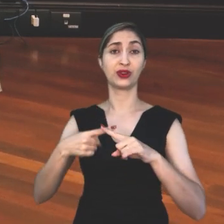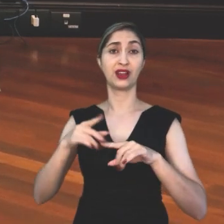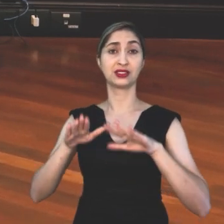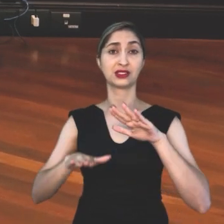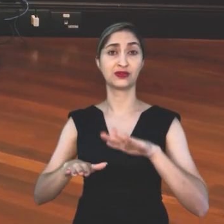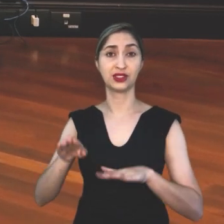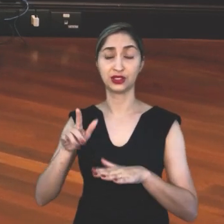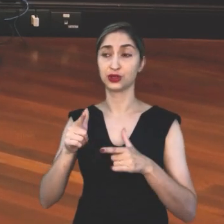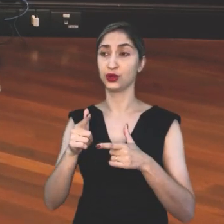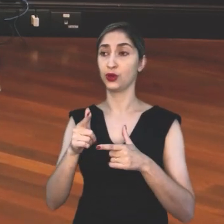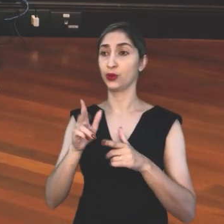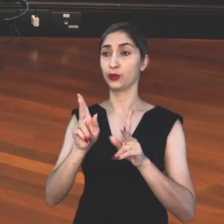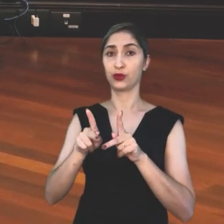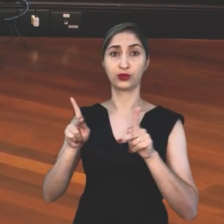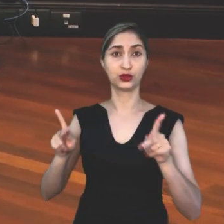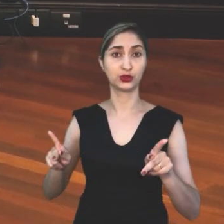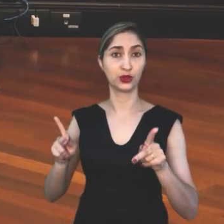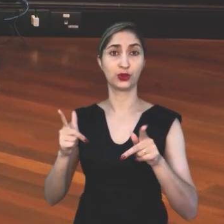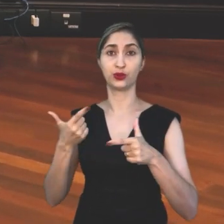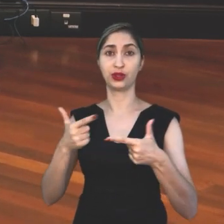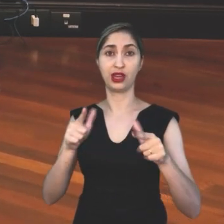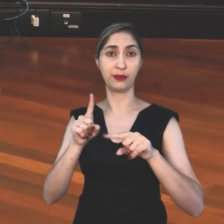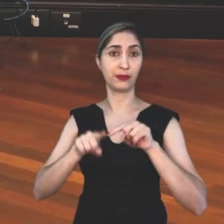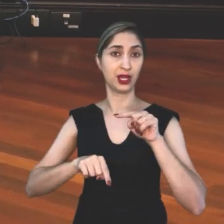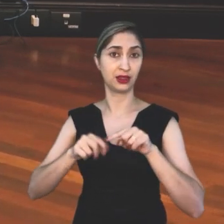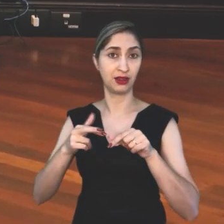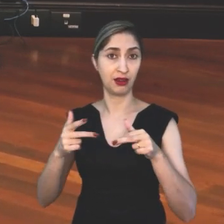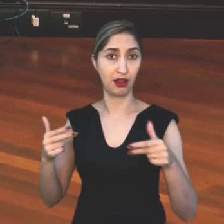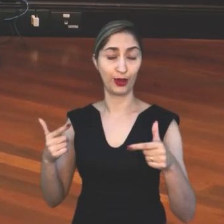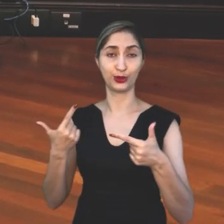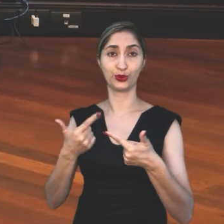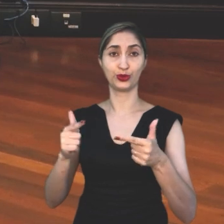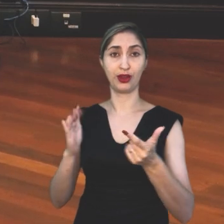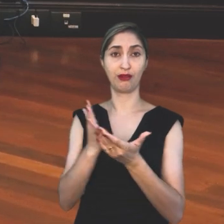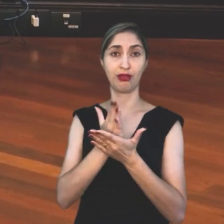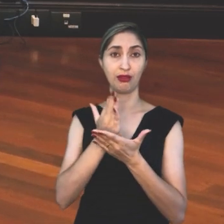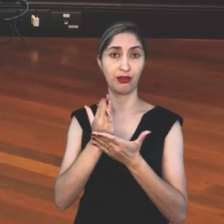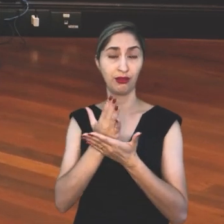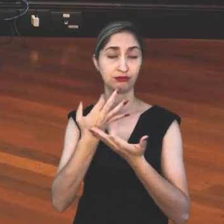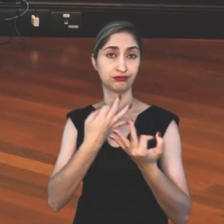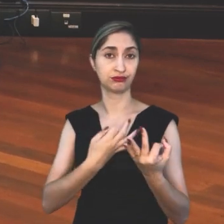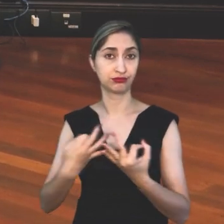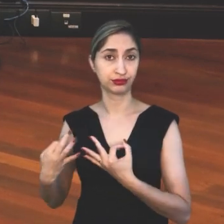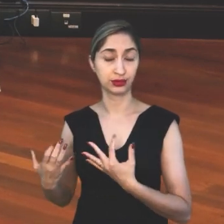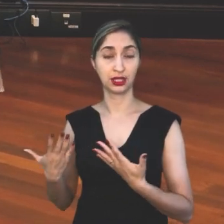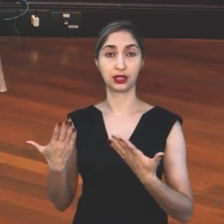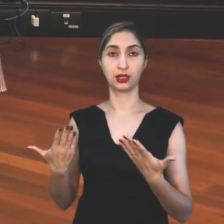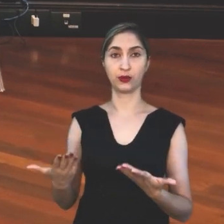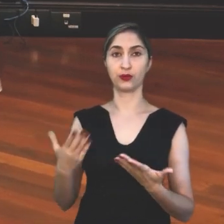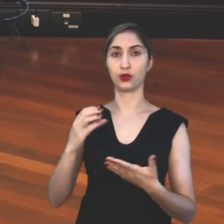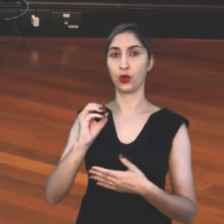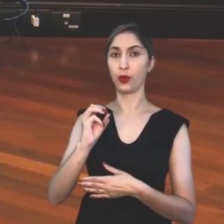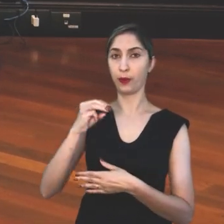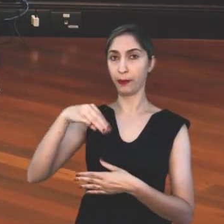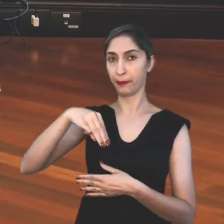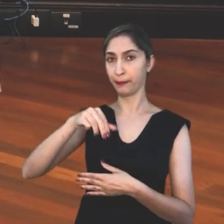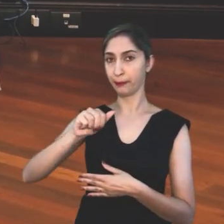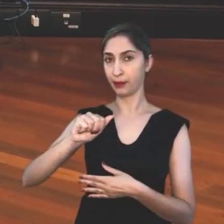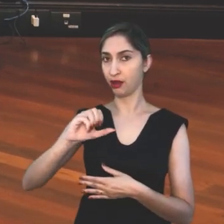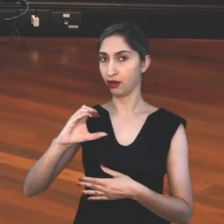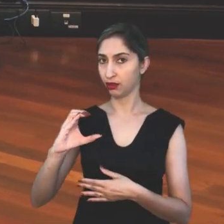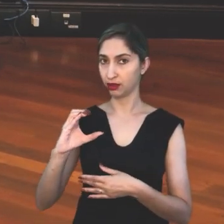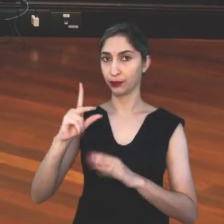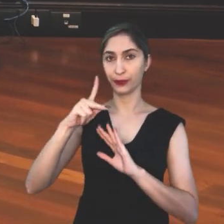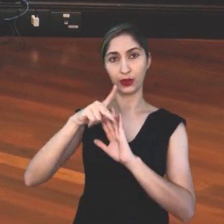vezes não tem a questão de uma bibliografia que ajude o professor, ou não tem material, e é nisso também que o MAC traz